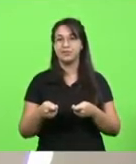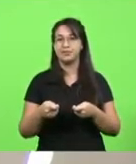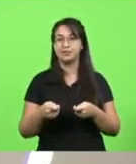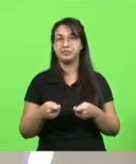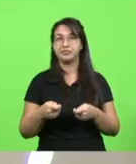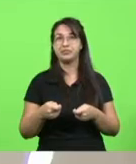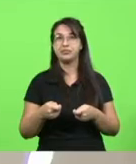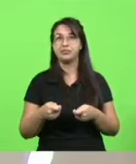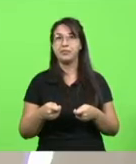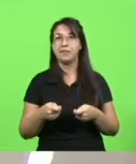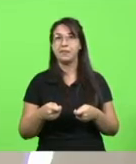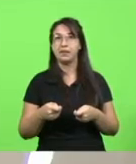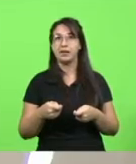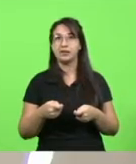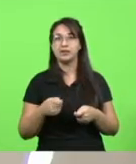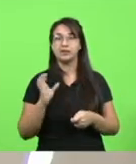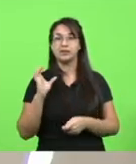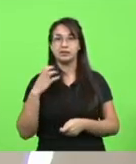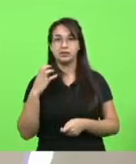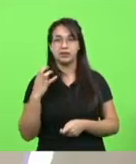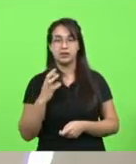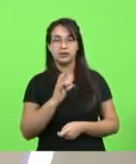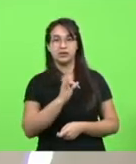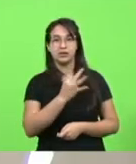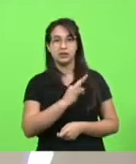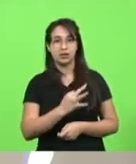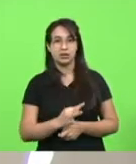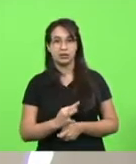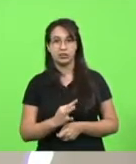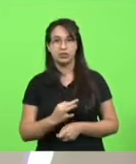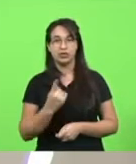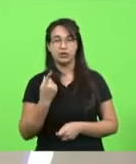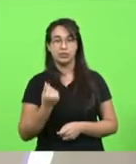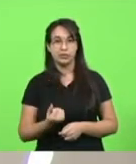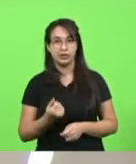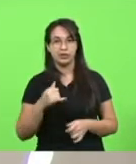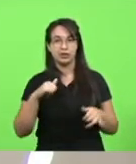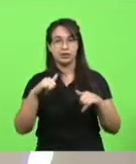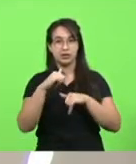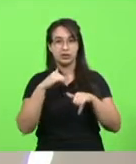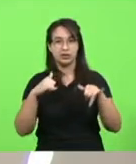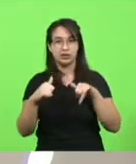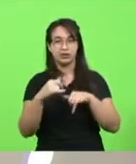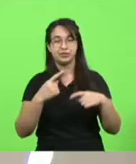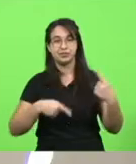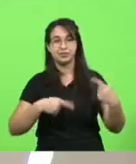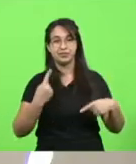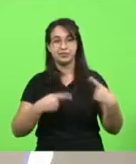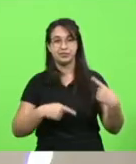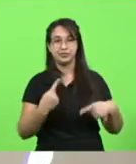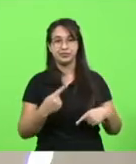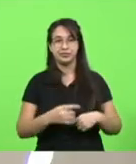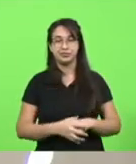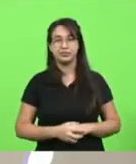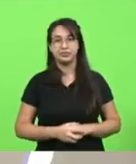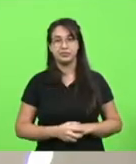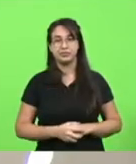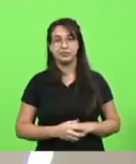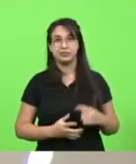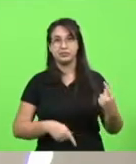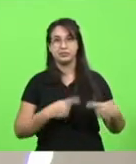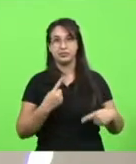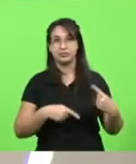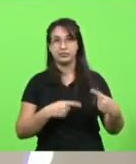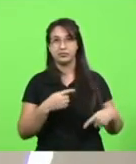Comissão de Economia, Ciência, Tecnologia, Minas e Energia. Em discussão. Não havendo quem queira discutir, em votação. Deputados que